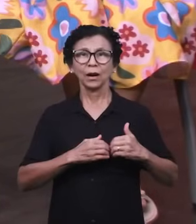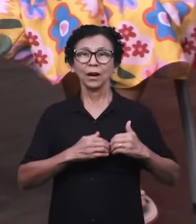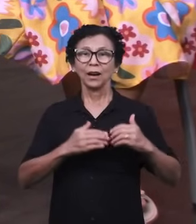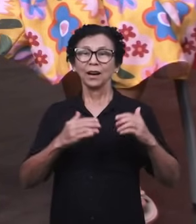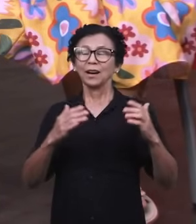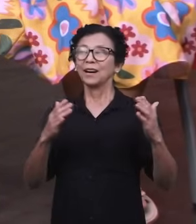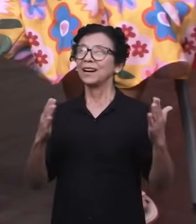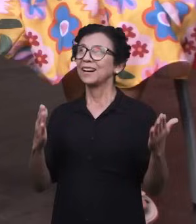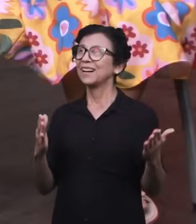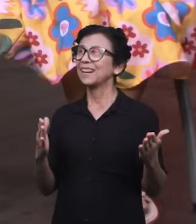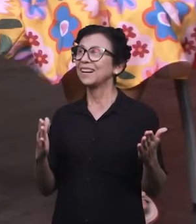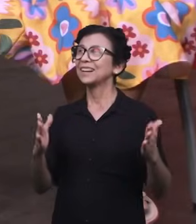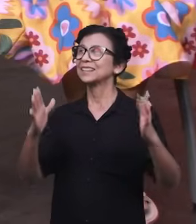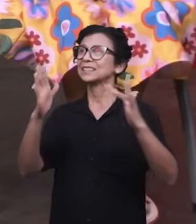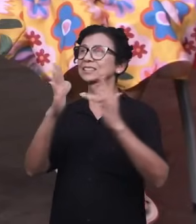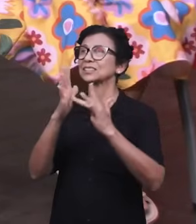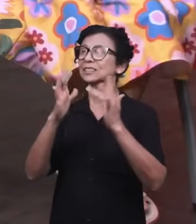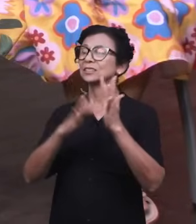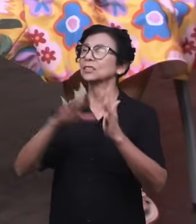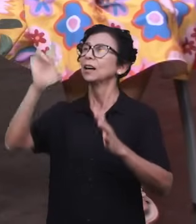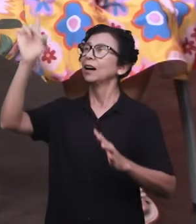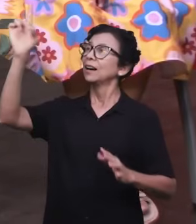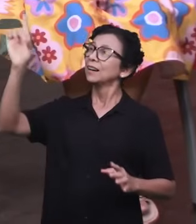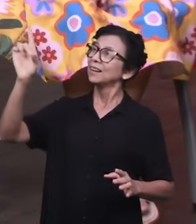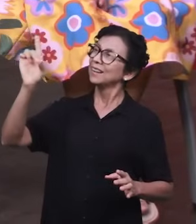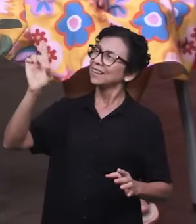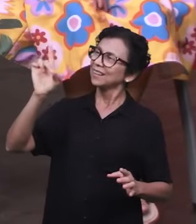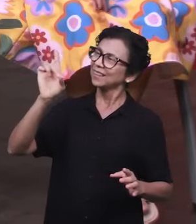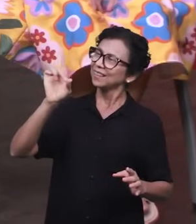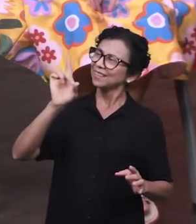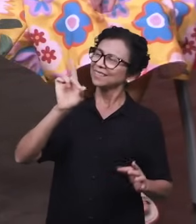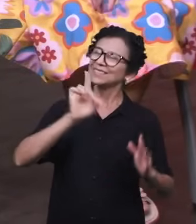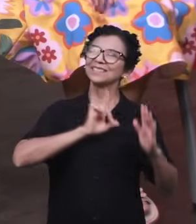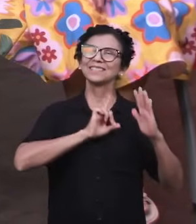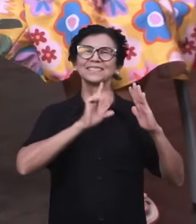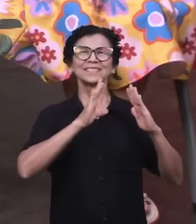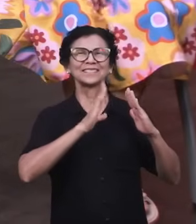e Jesus veio habitar.